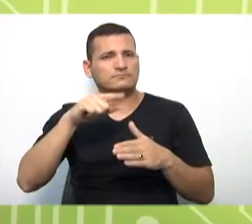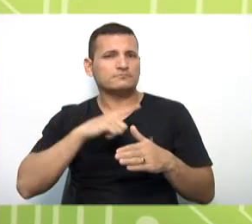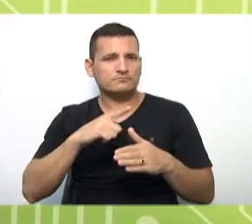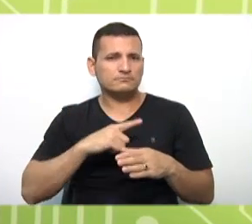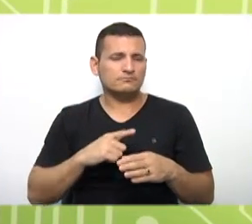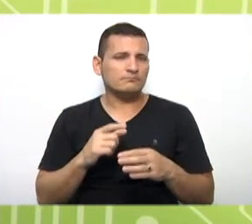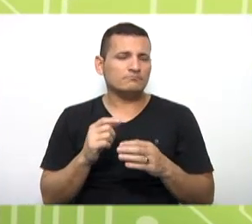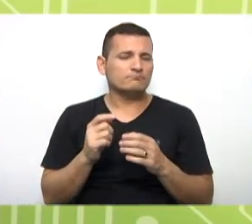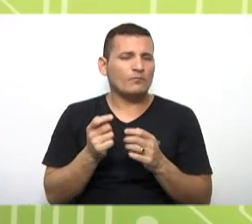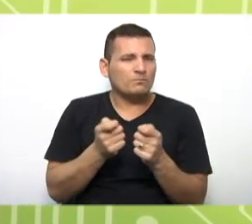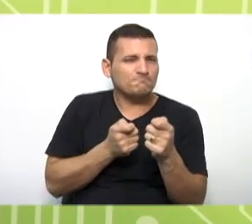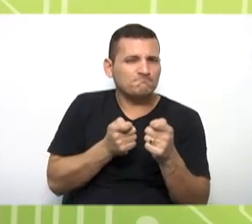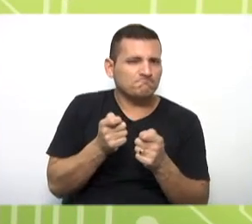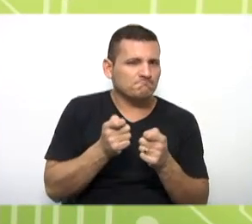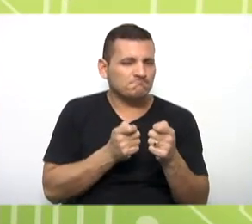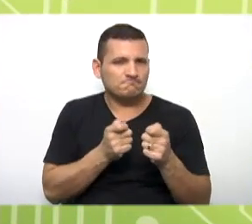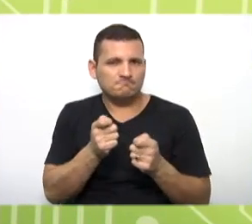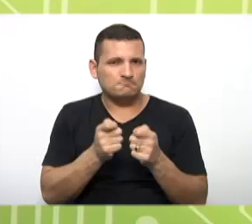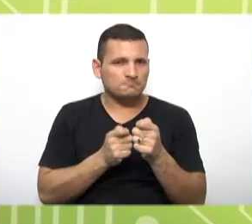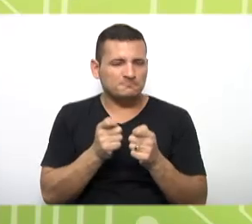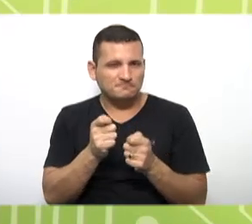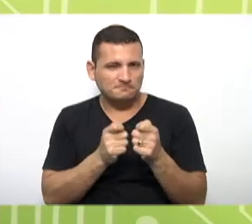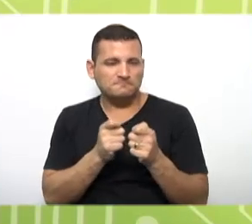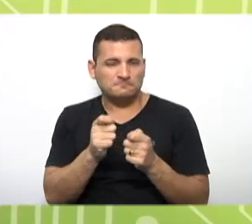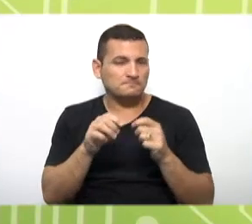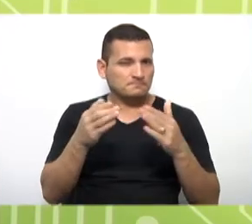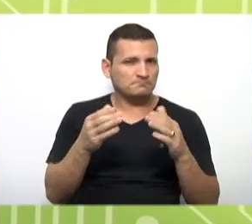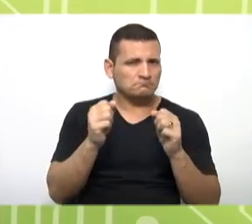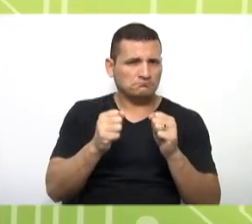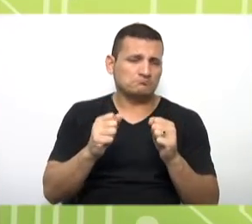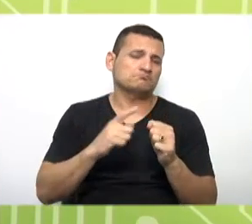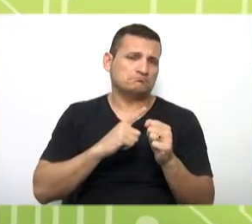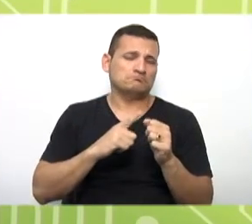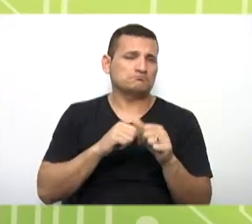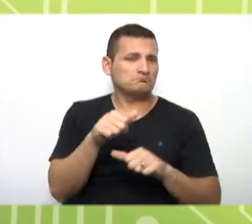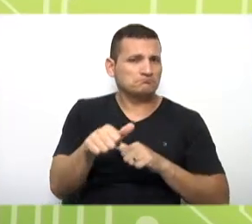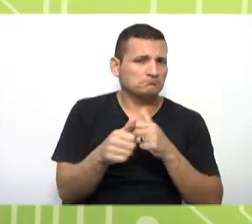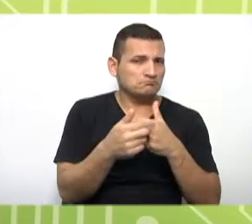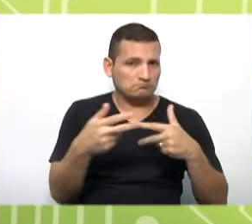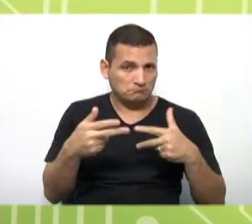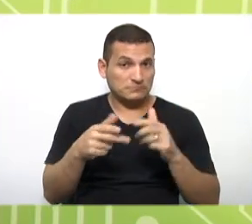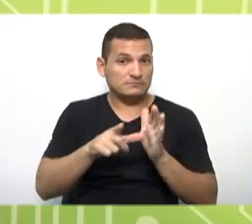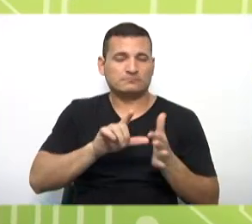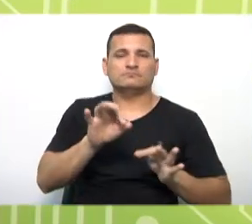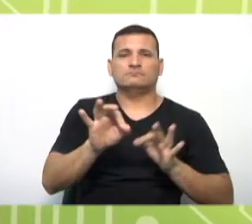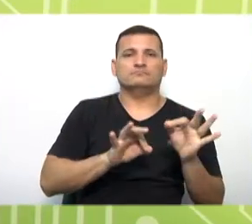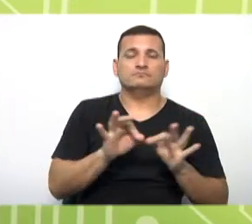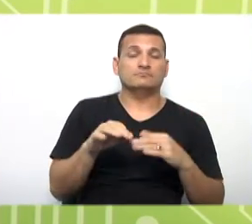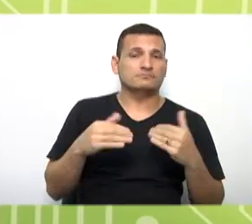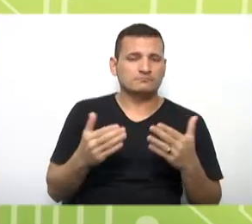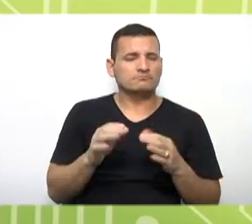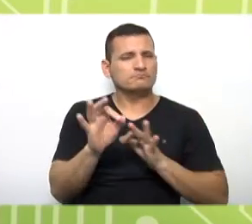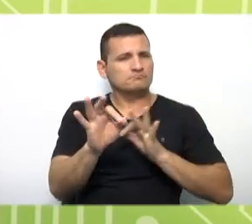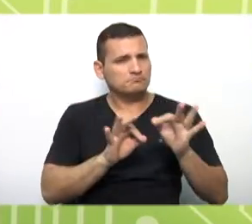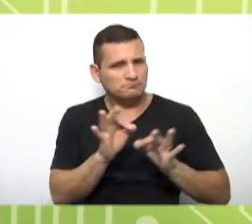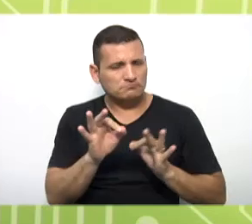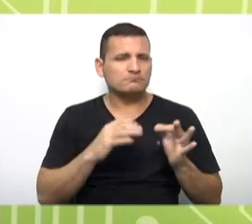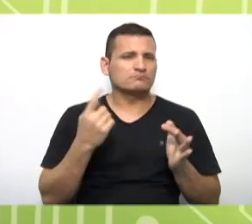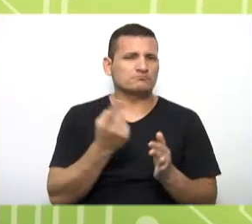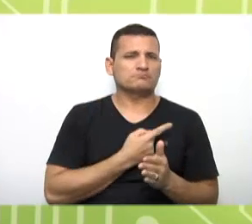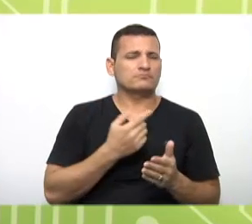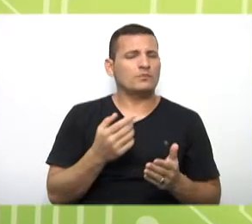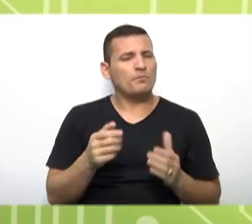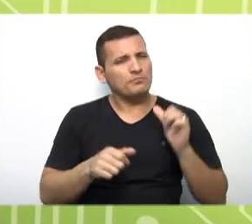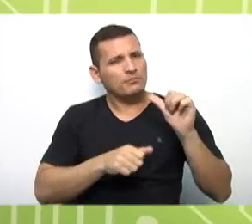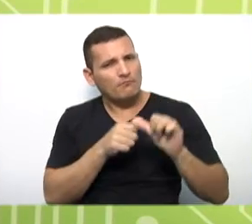de controle, então pode-se ter mudanças planejadas. Então, planejar, nós vamos mudar de acordo